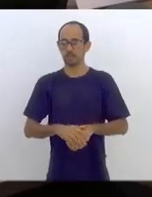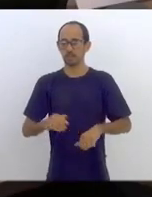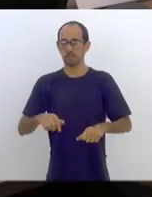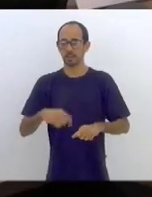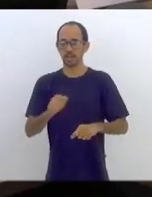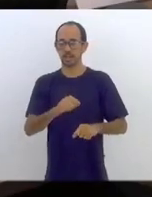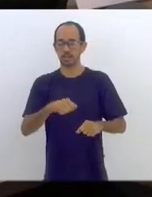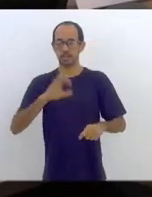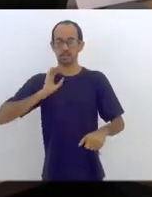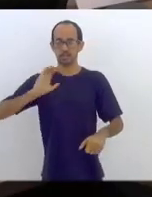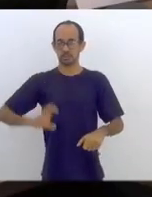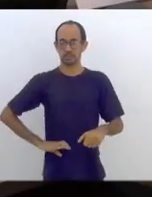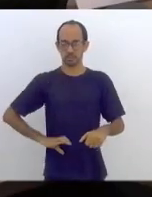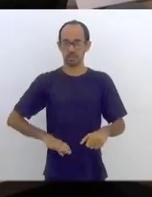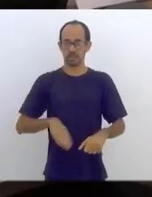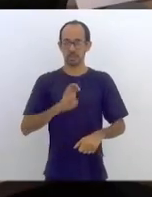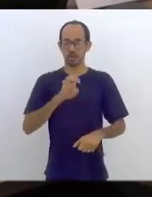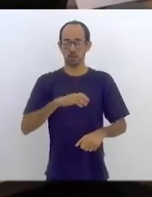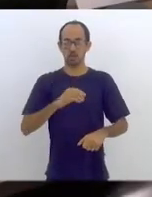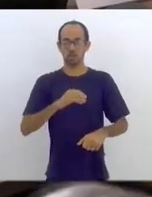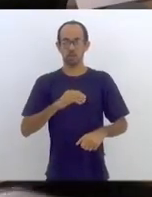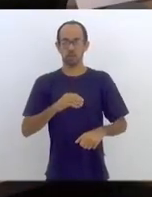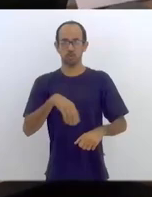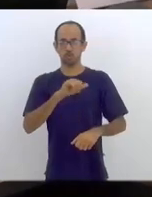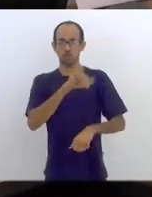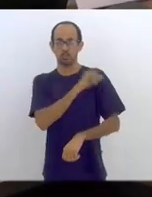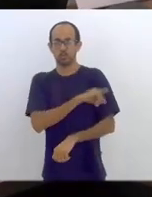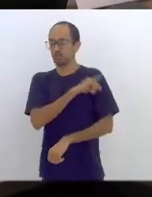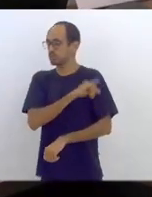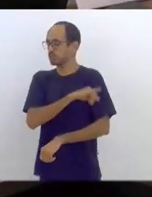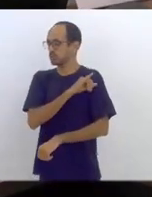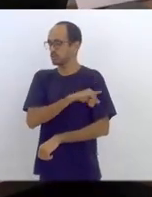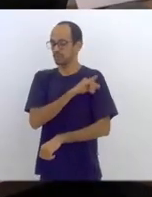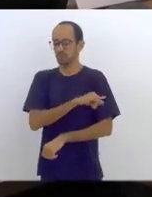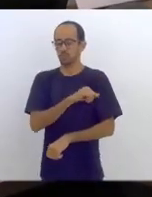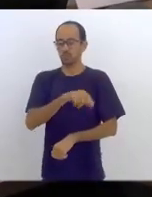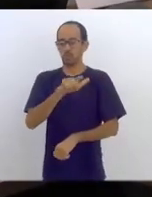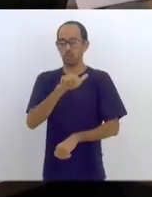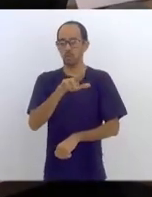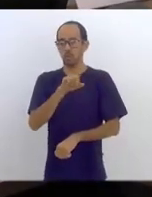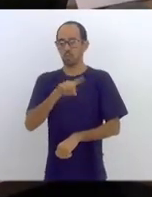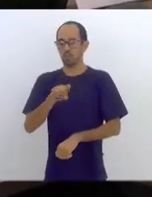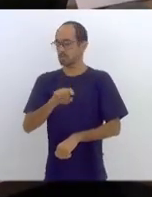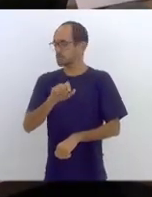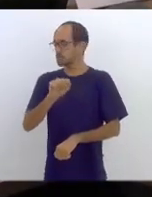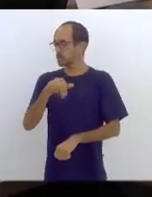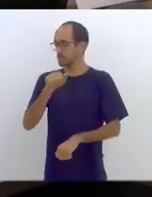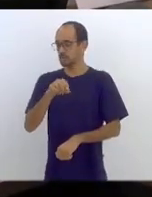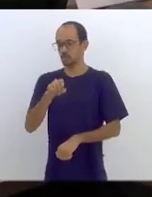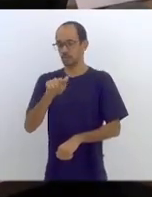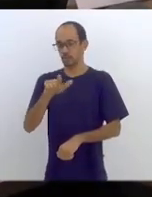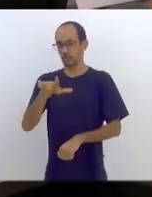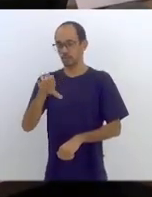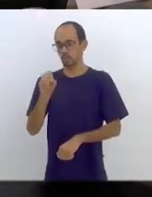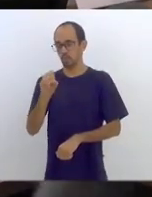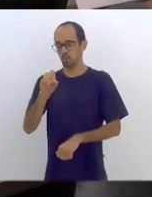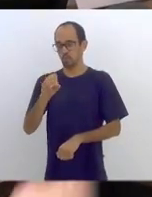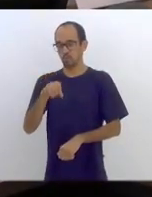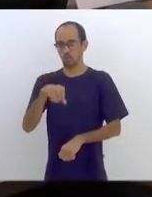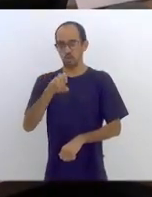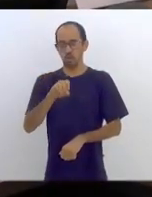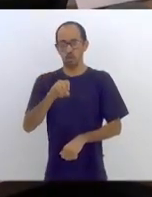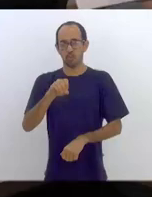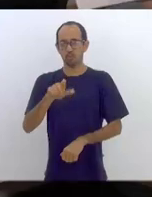cidadão benemérito do Estado do Rio de Janeiro, Luiz Ângelo da Silva Ogan